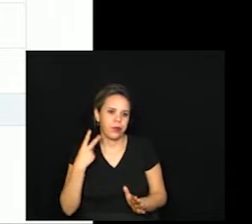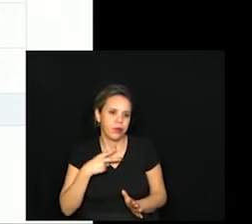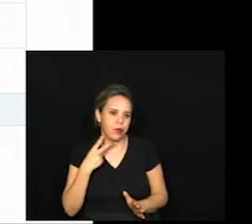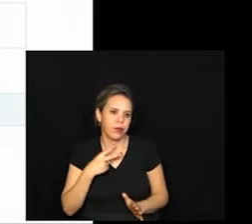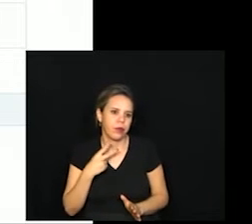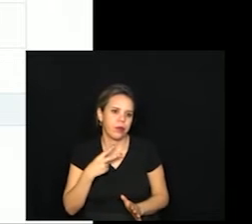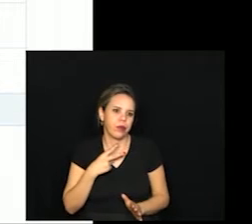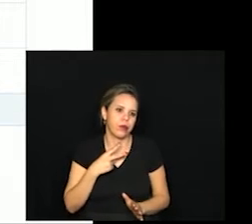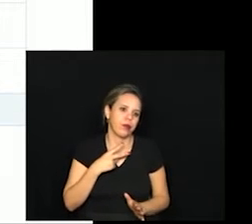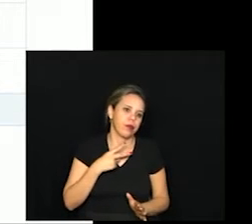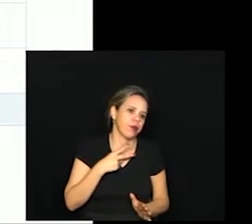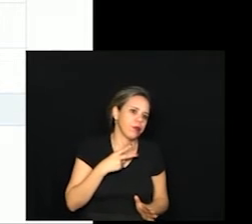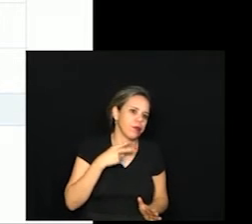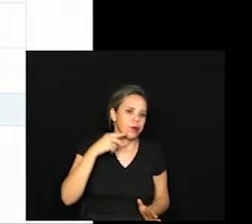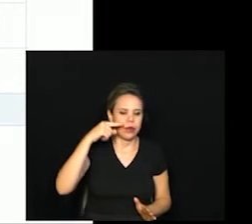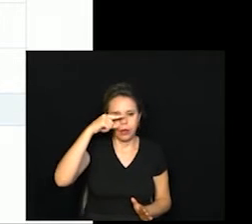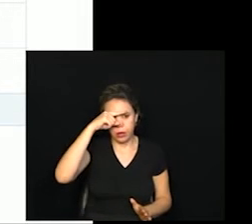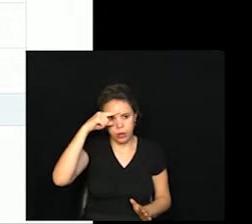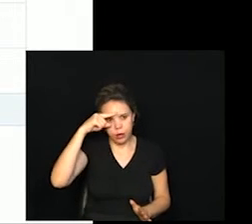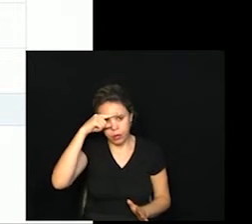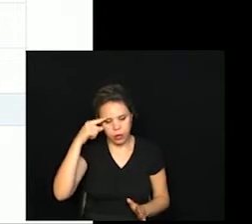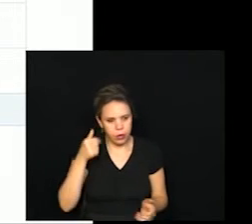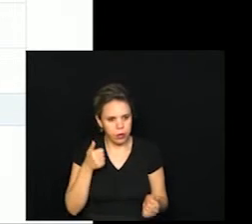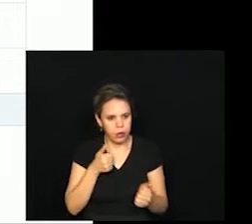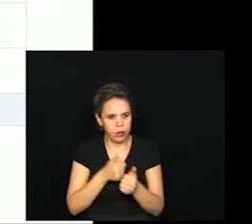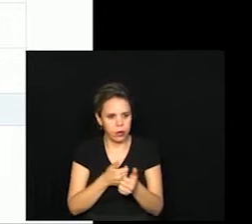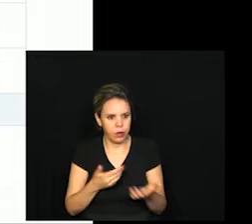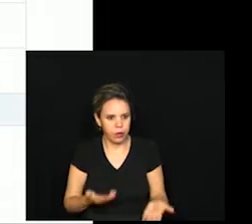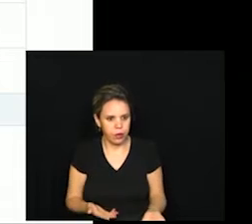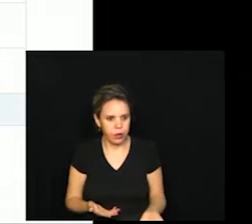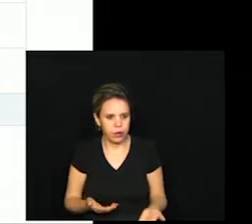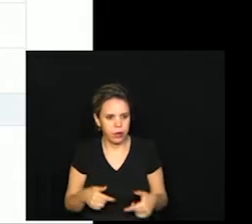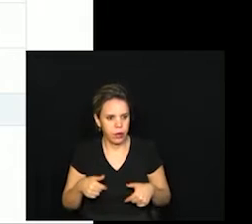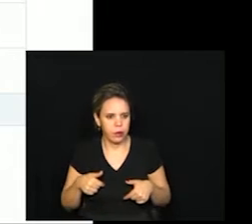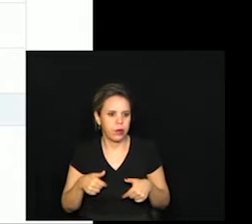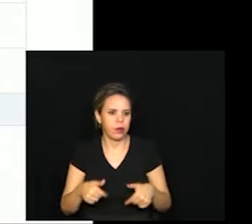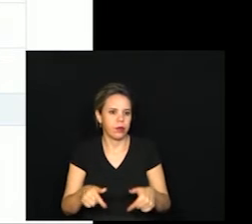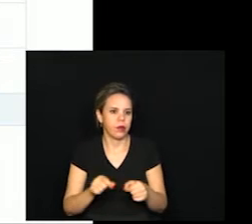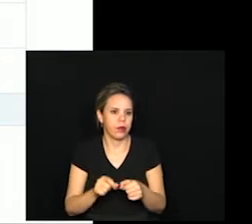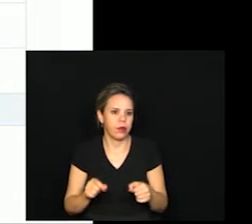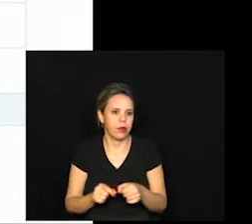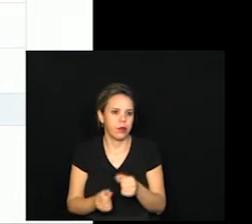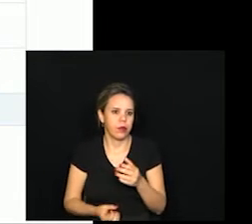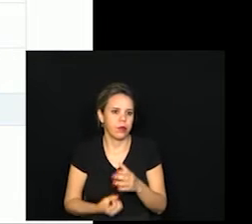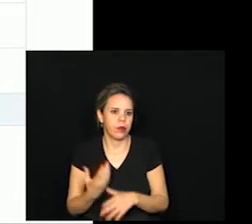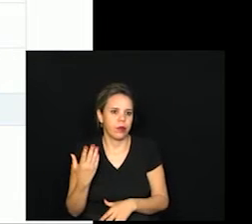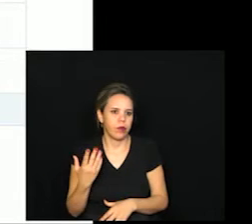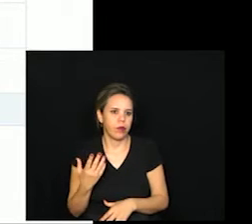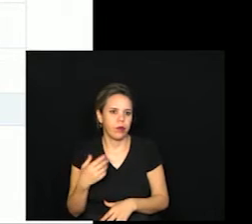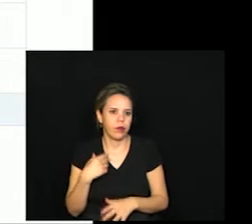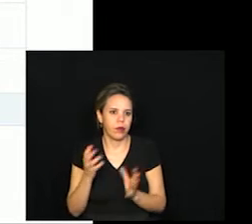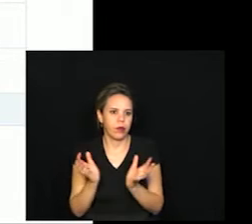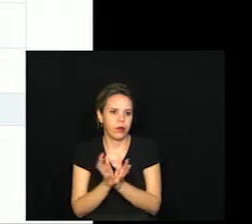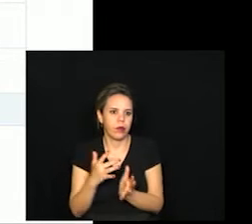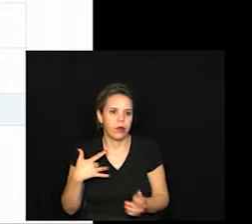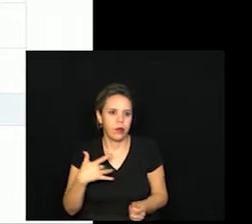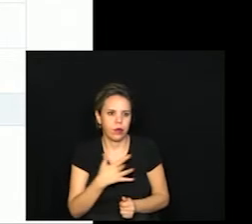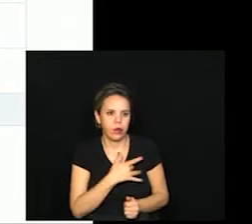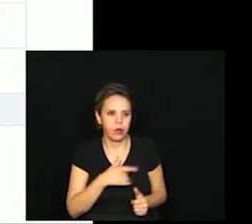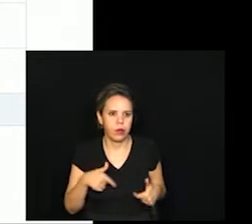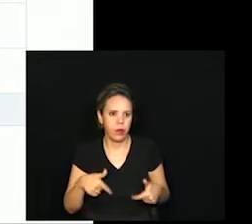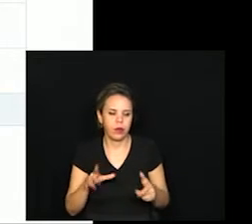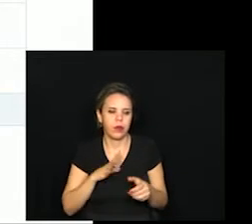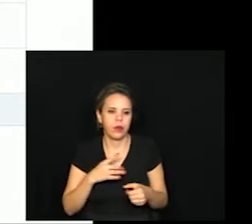Felipe Marquesi. Como a gente, então, pode acompanhar, além das ações que são acompanhadas, por exemplo, pela Comissão de Saúde, as ações